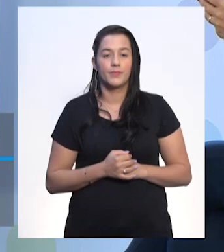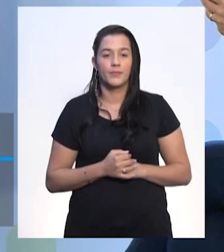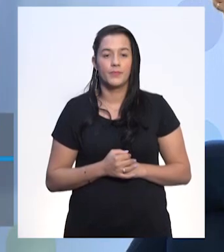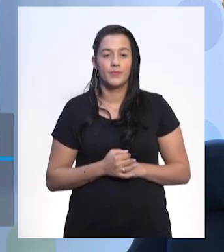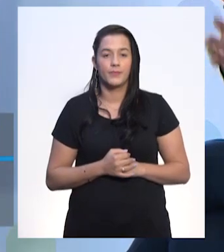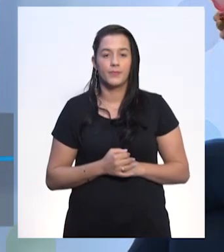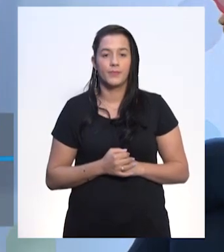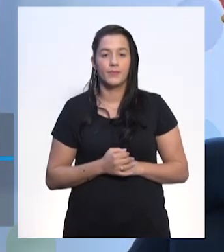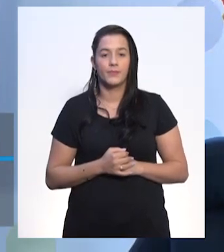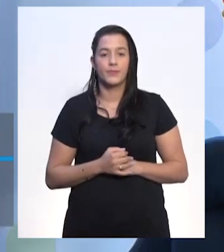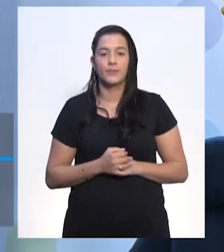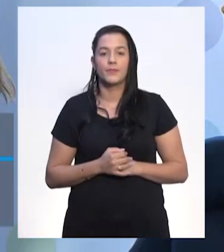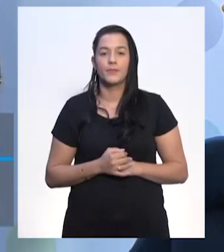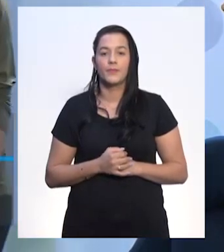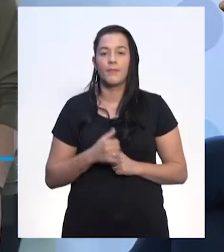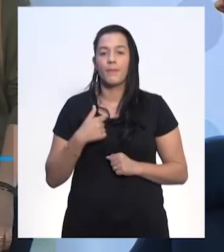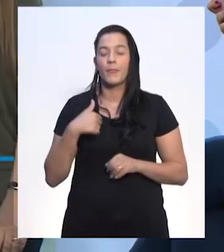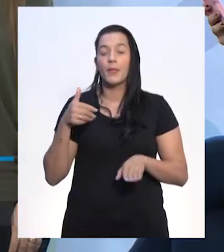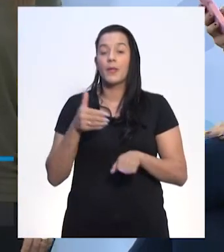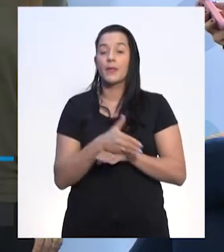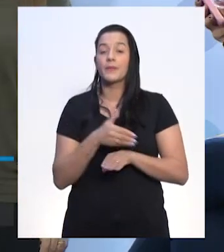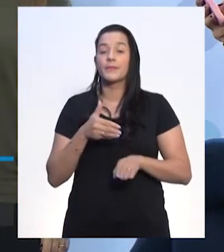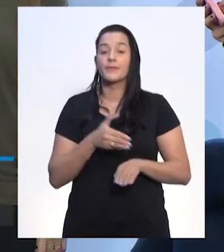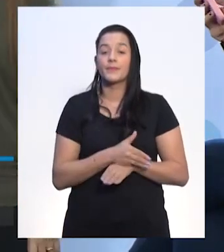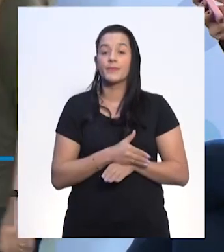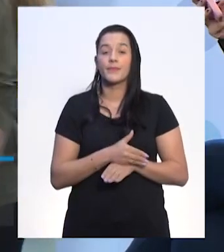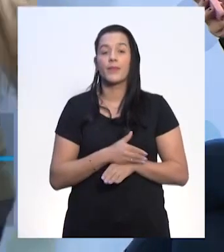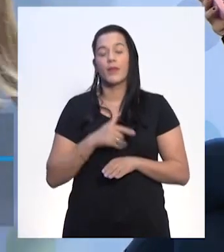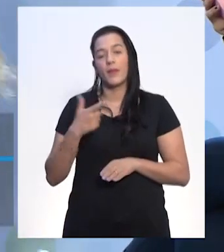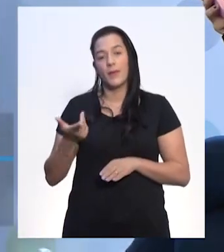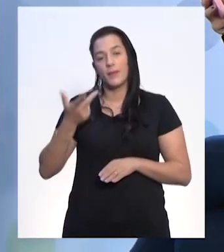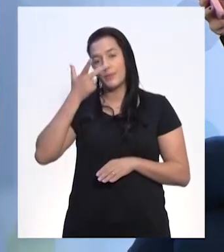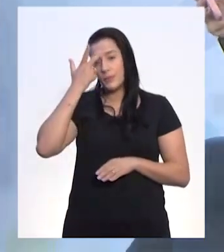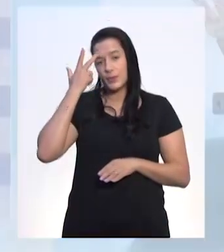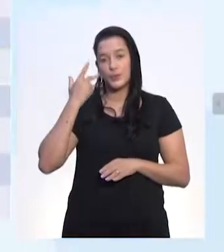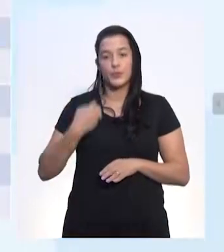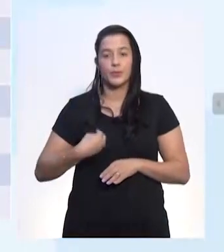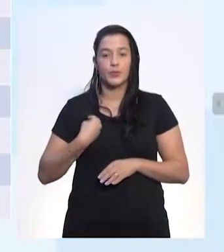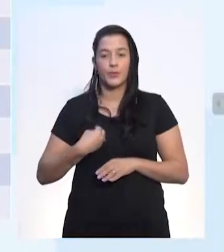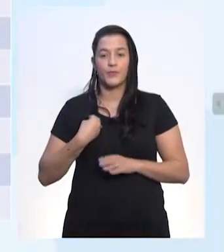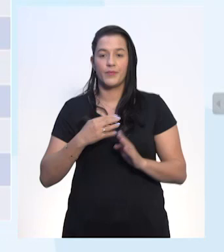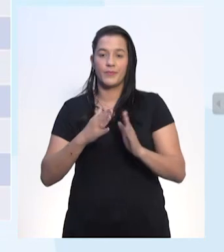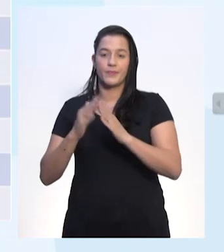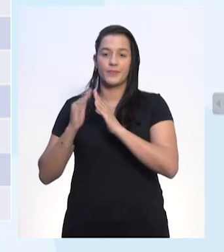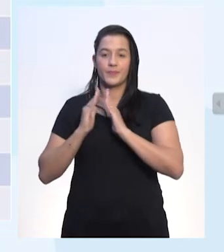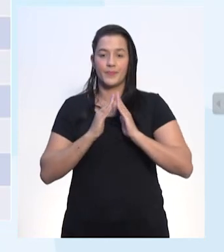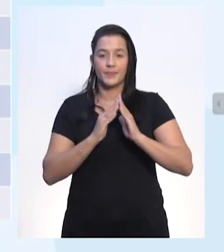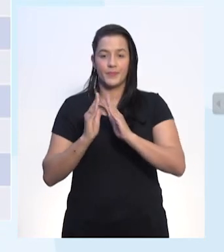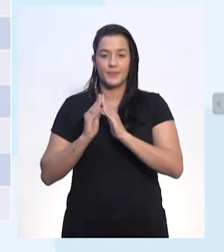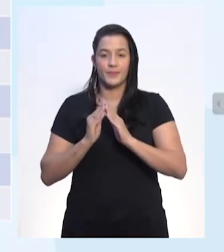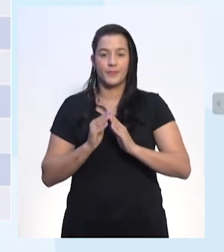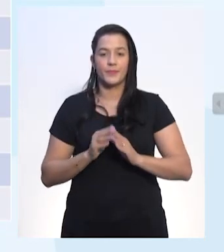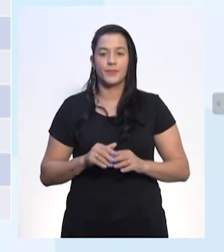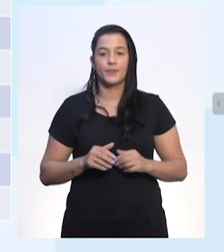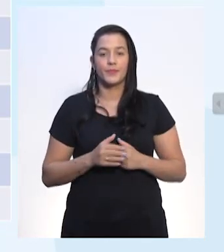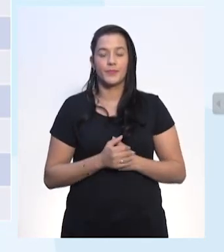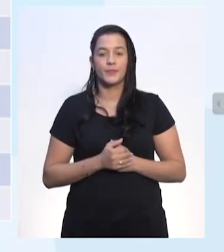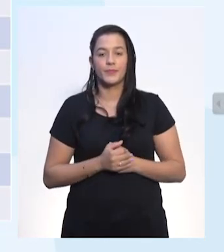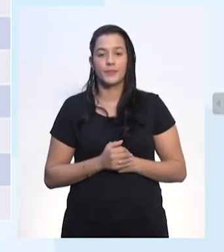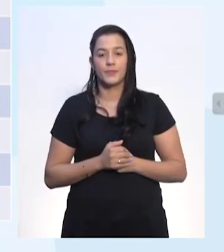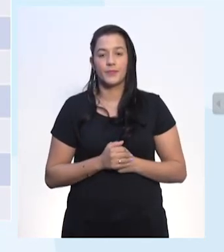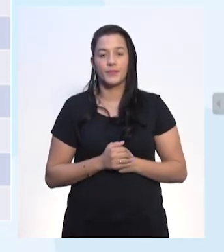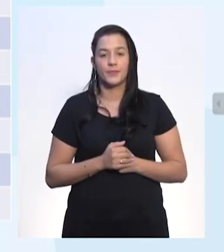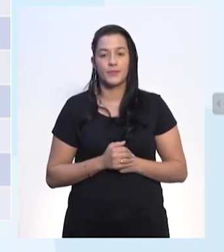Bom estado. Ok. Quem frequenta? Moradores do bairro. Então, não é específico,